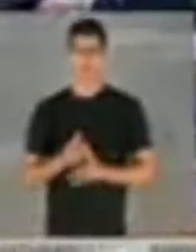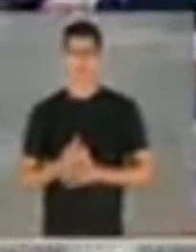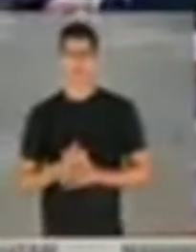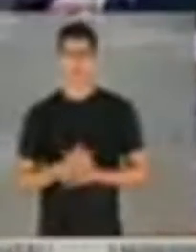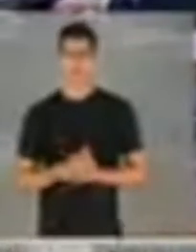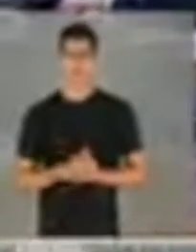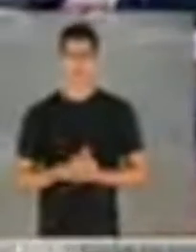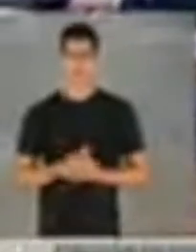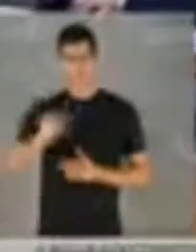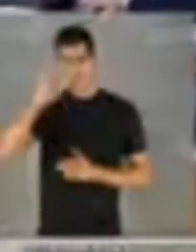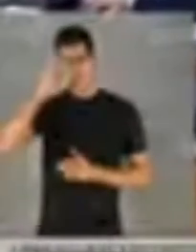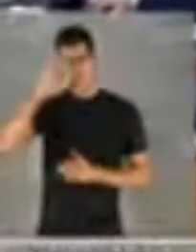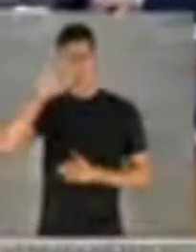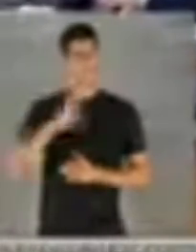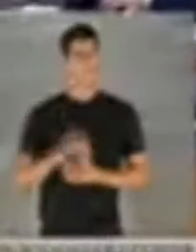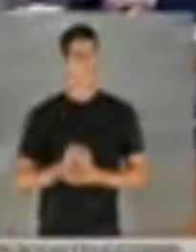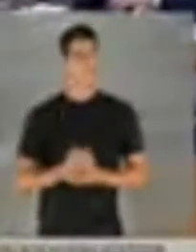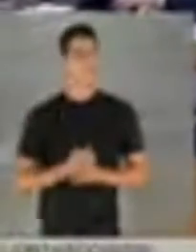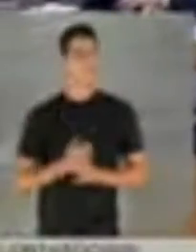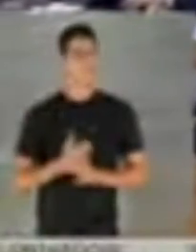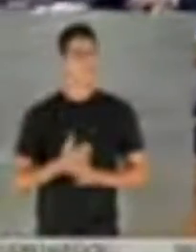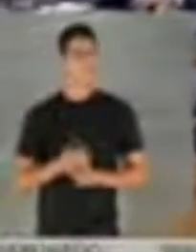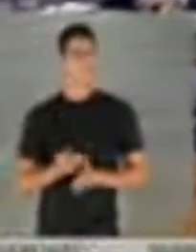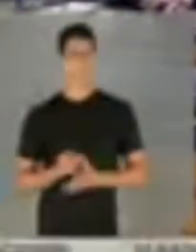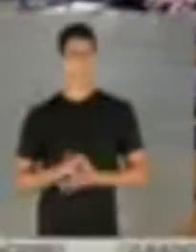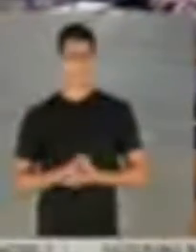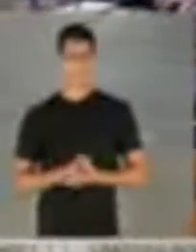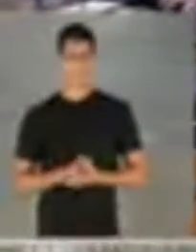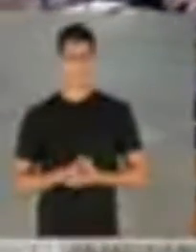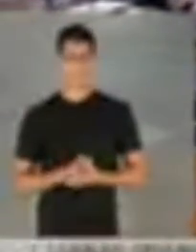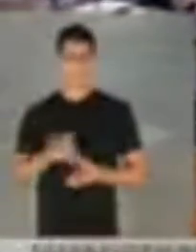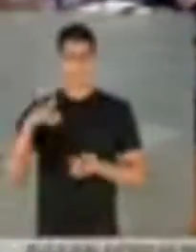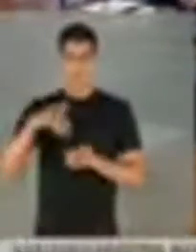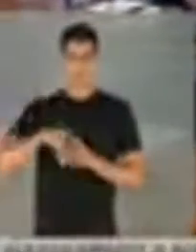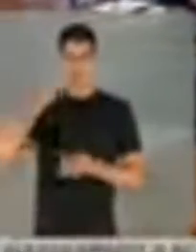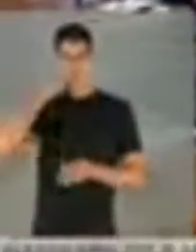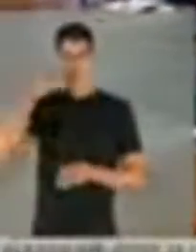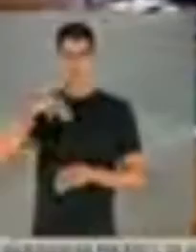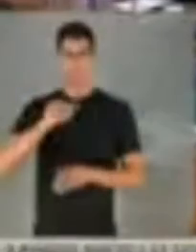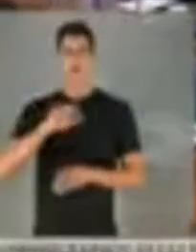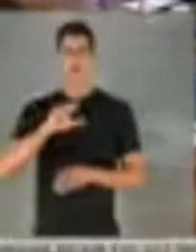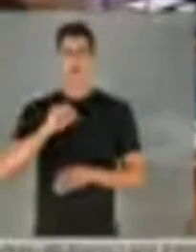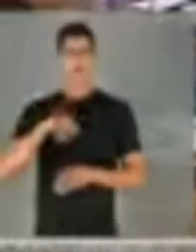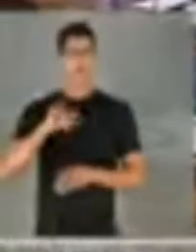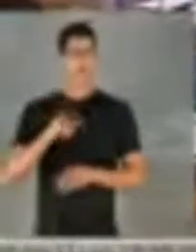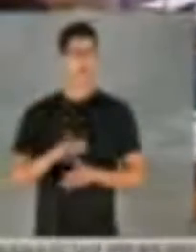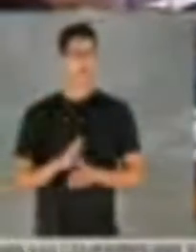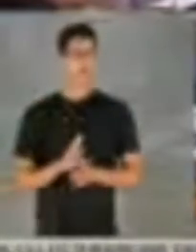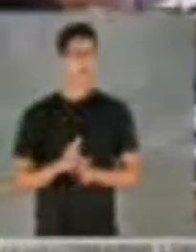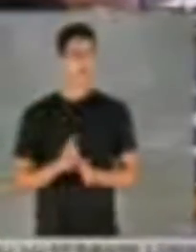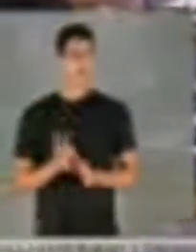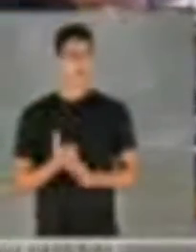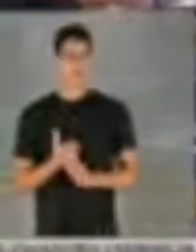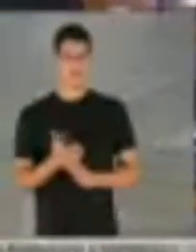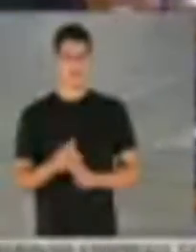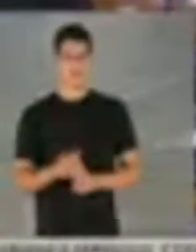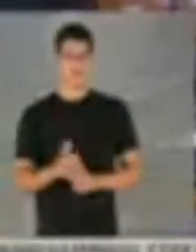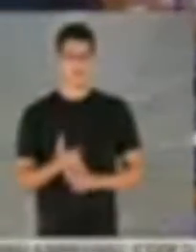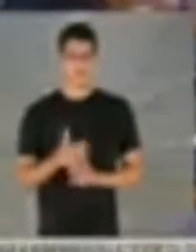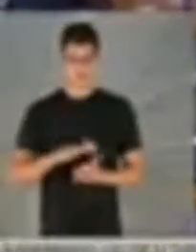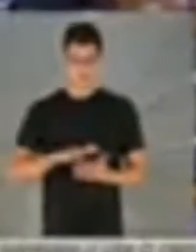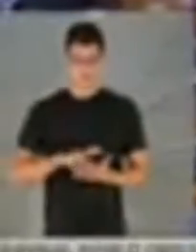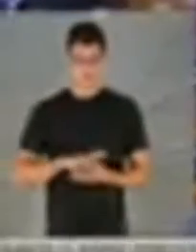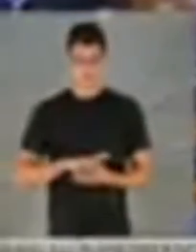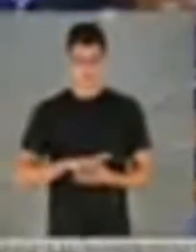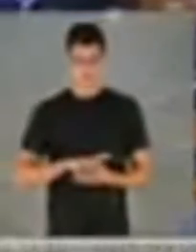Os senadores que aprovam permanecem como estão. Aprovado. Contra o voto do senador Marco Rogério. A gente tem o Marquinho Show também, que é do